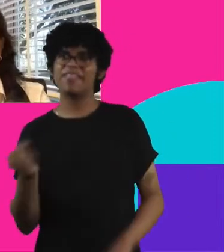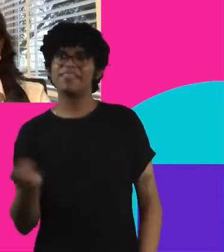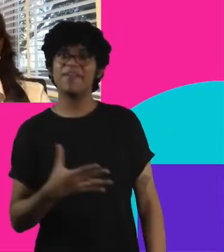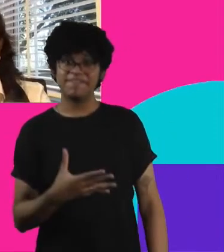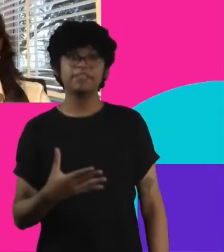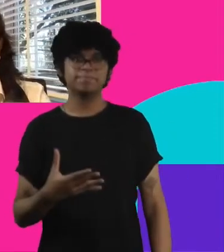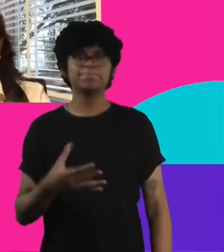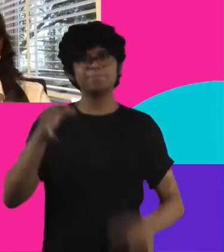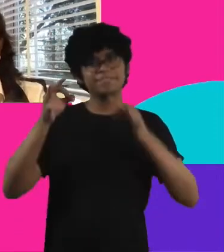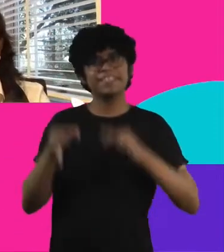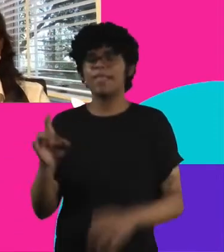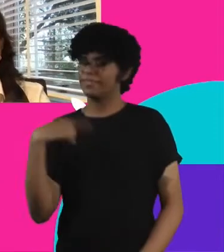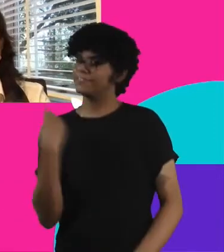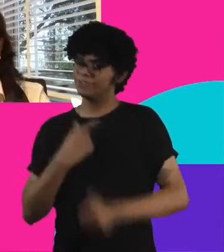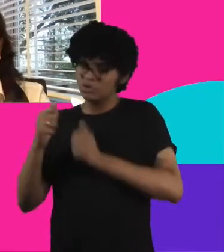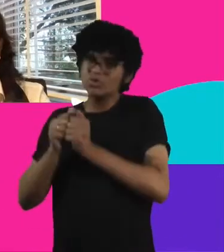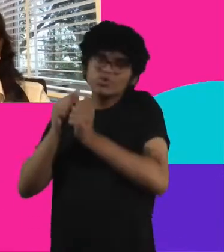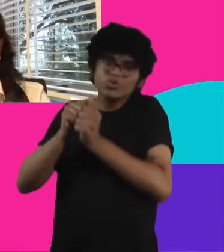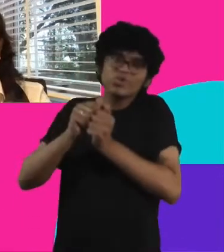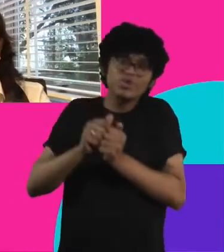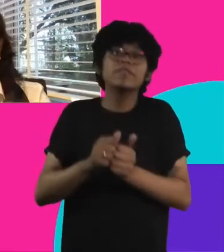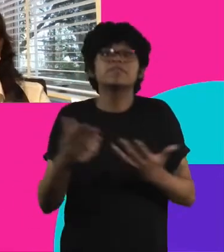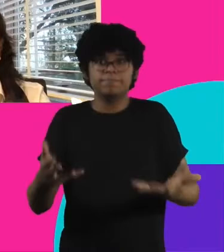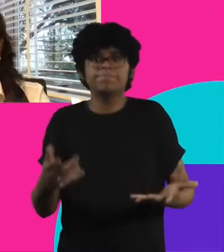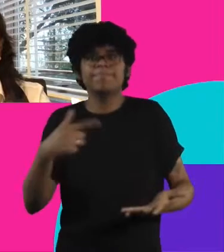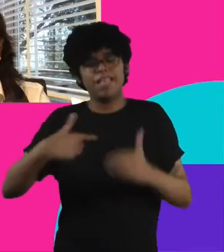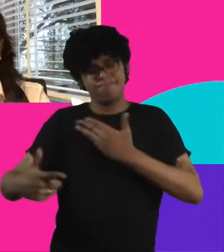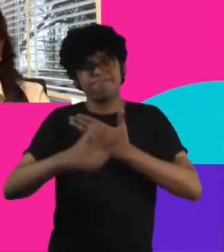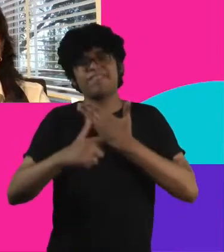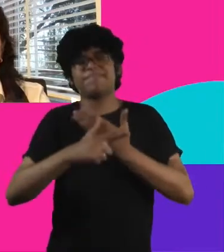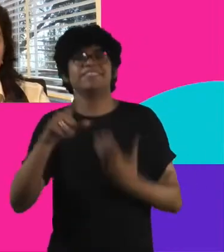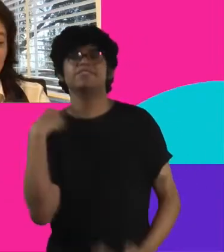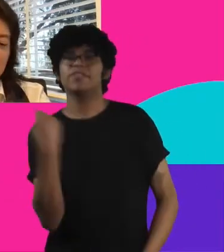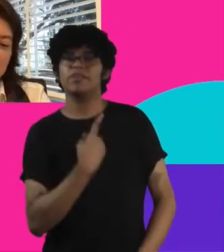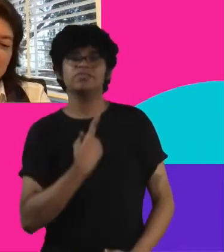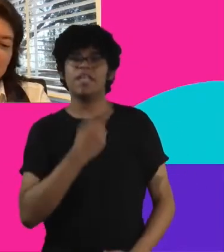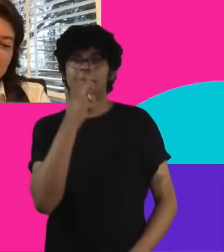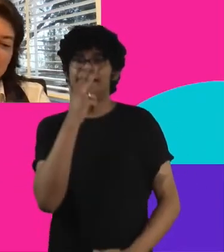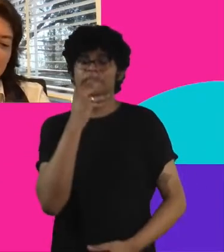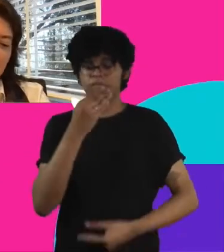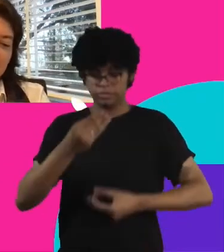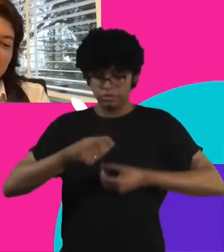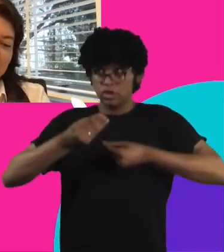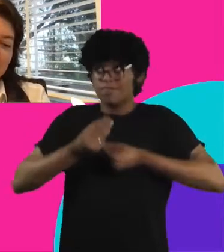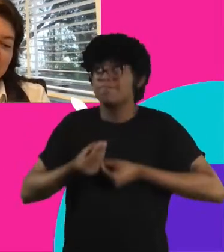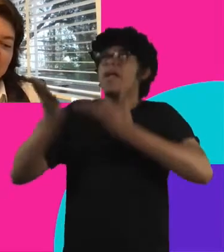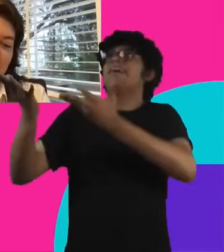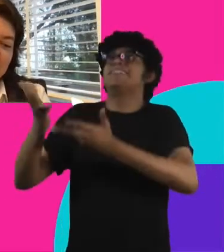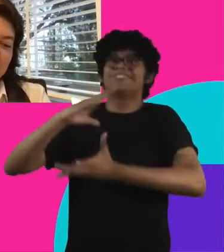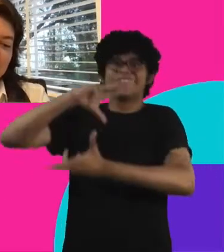estamos juntos aí desde o começo. Eu acho que o nosso papel aqui no Social Good Brasil é jogar para o universo, né? E aí